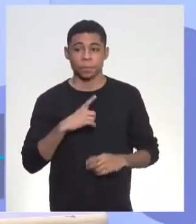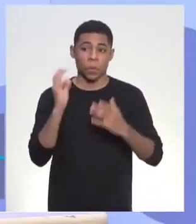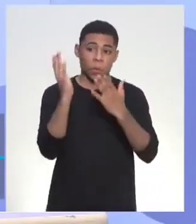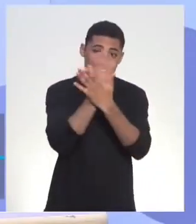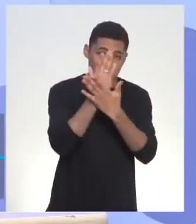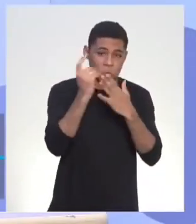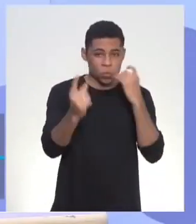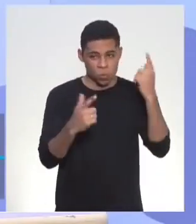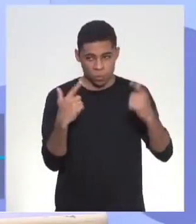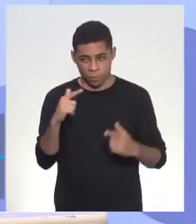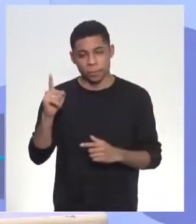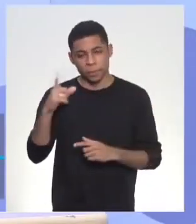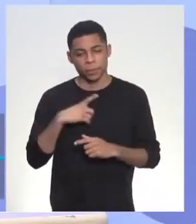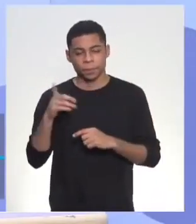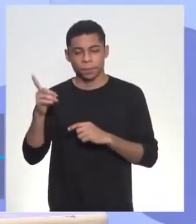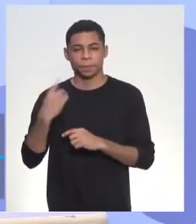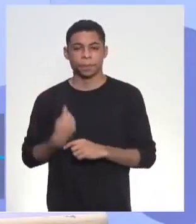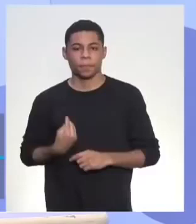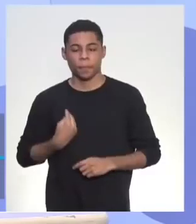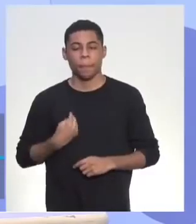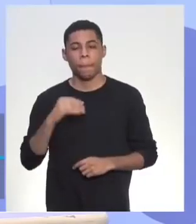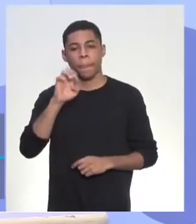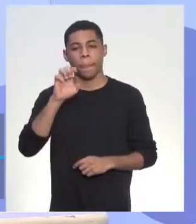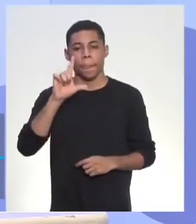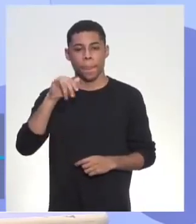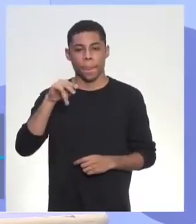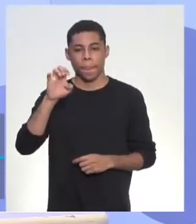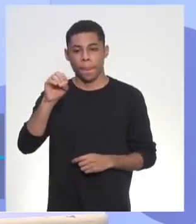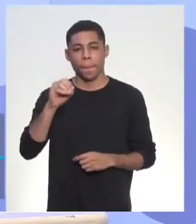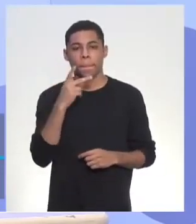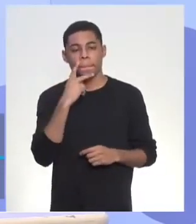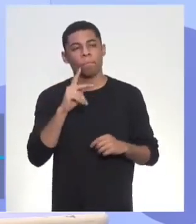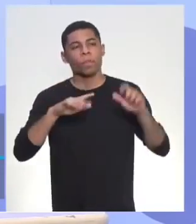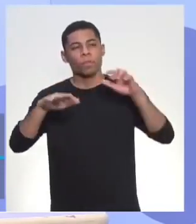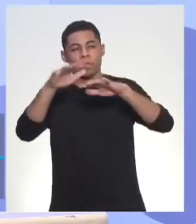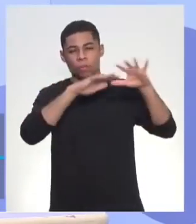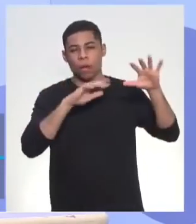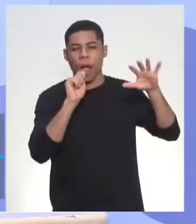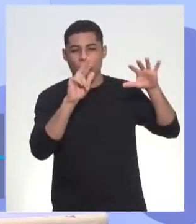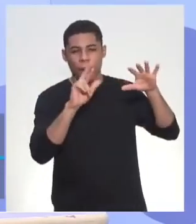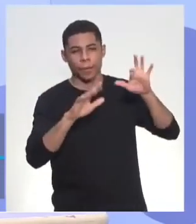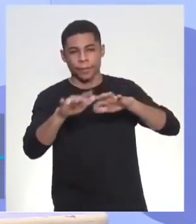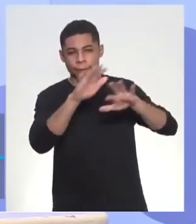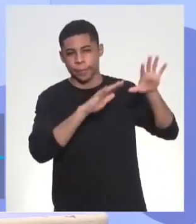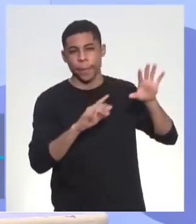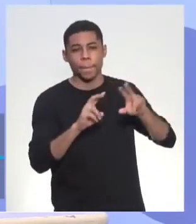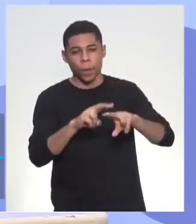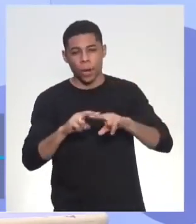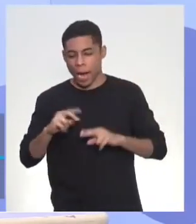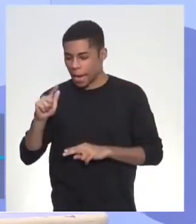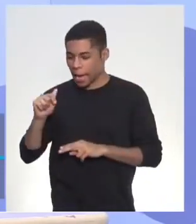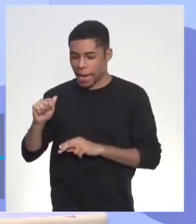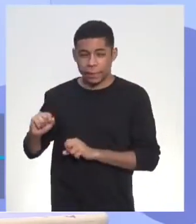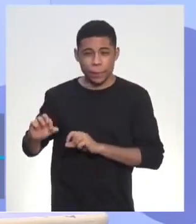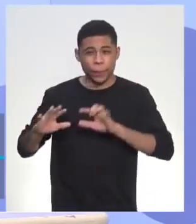mas essa daí tá. Aí o professor Irineu comentou poluição atmosférica ocasionada por intermédio dos gases